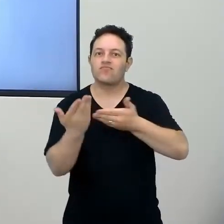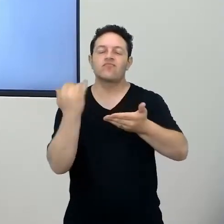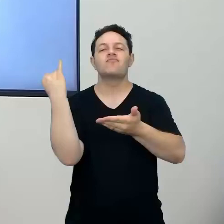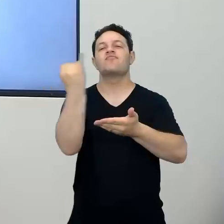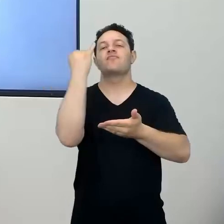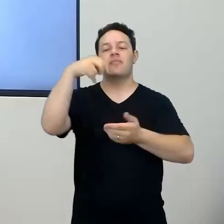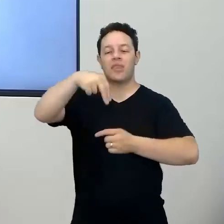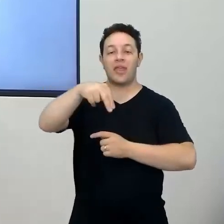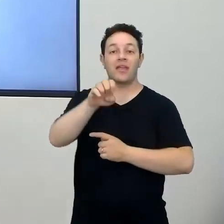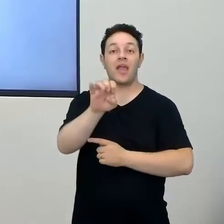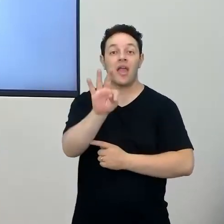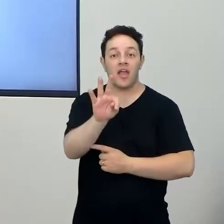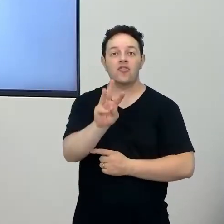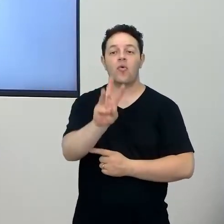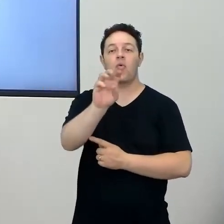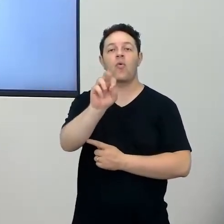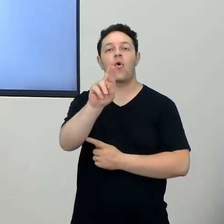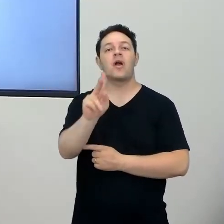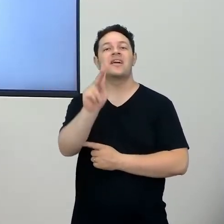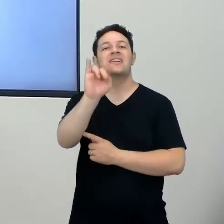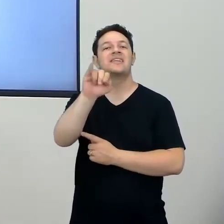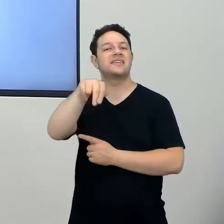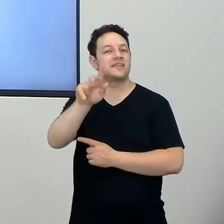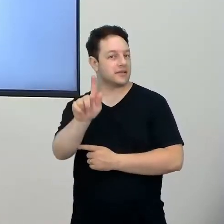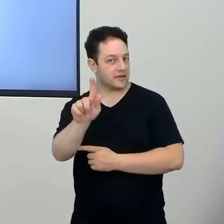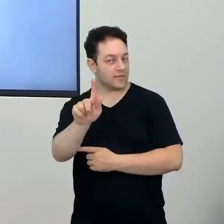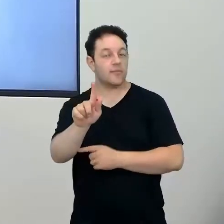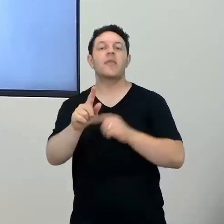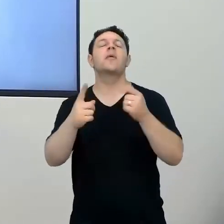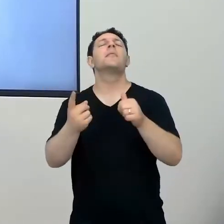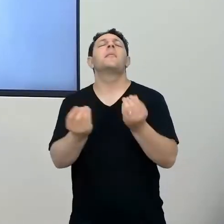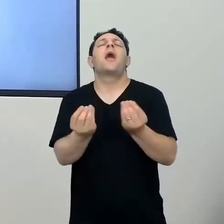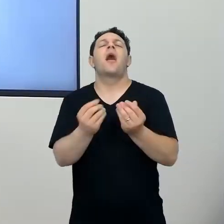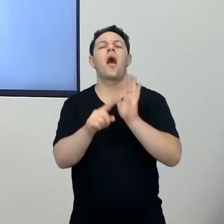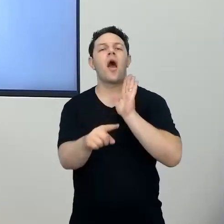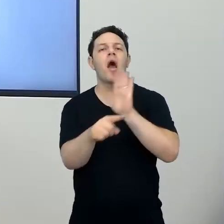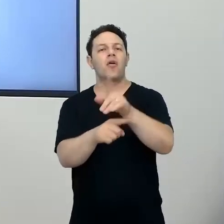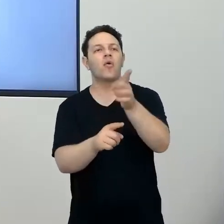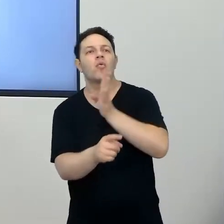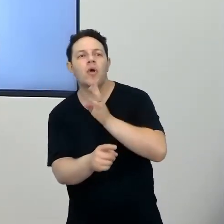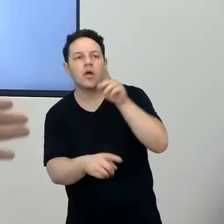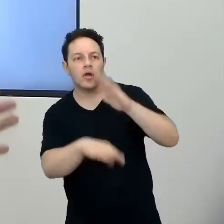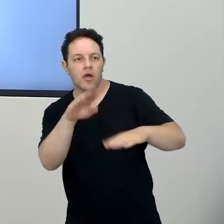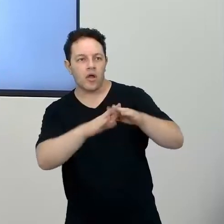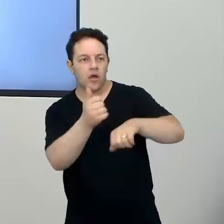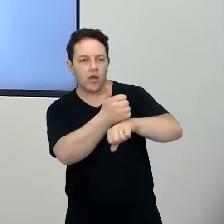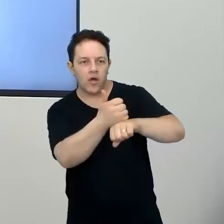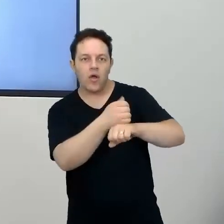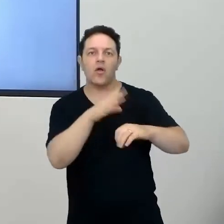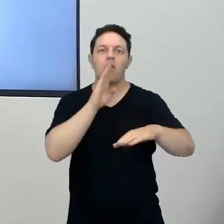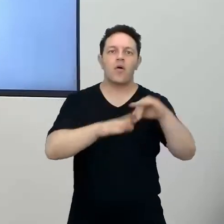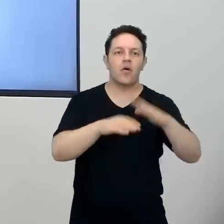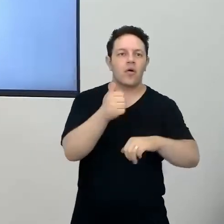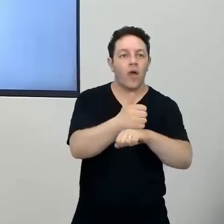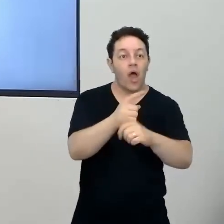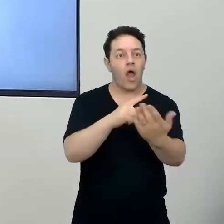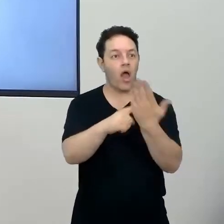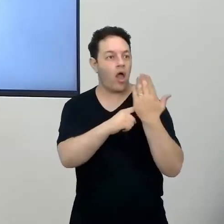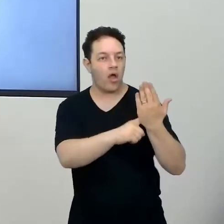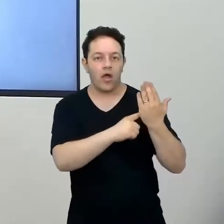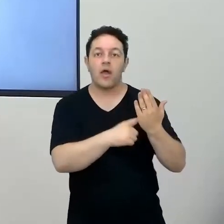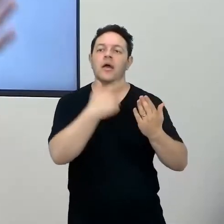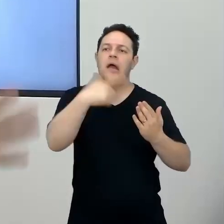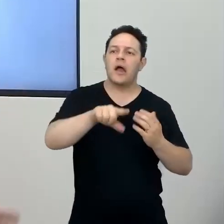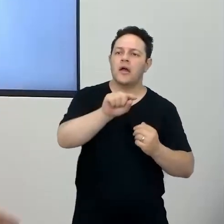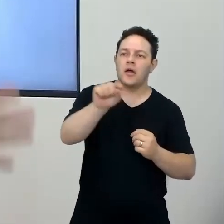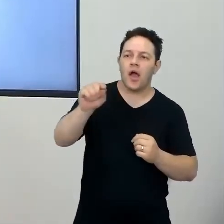servir para várias coisas. Primeiro, para você conhecer profissionais para te ajudar, para você conhecer novos e potenciais